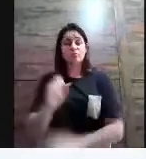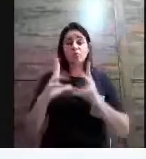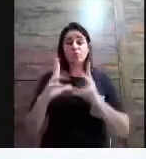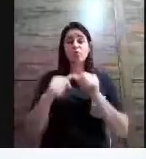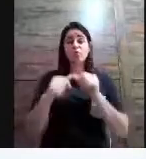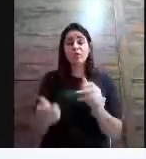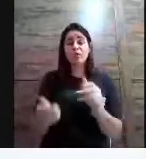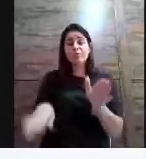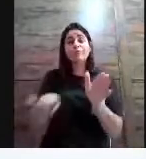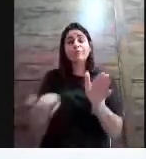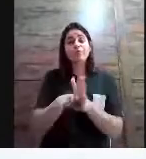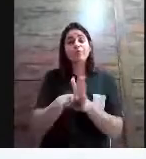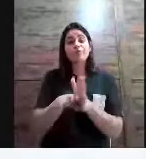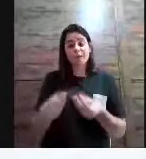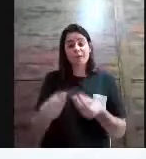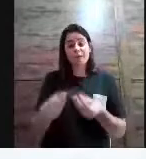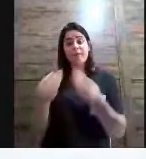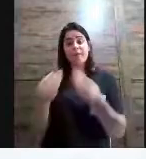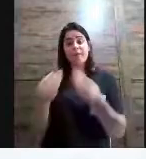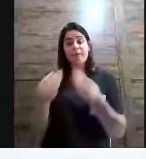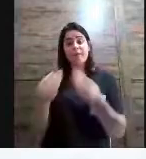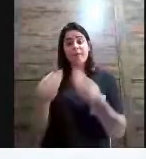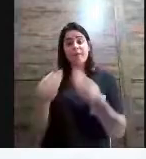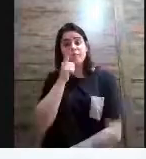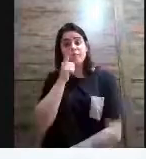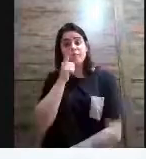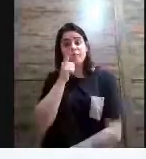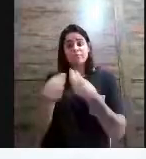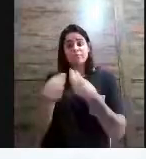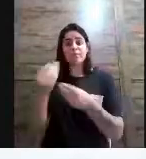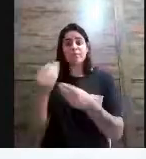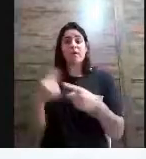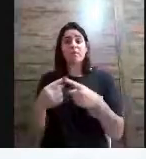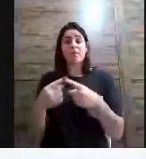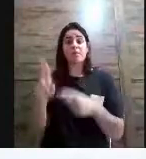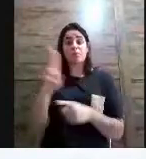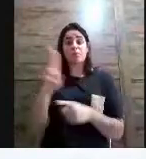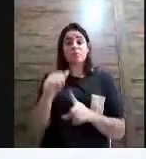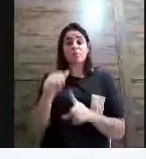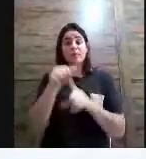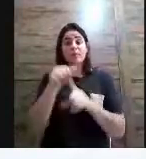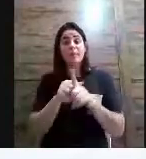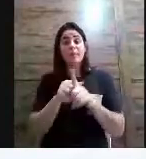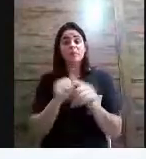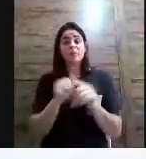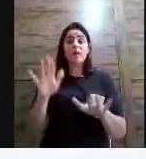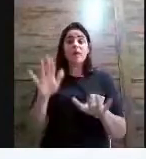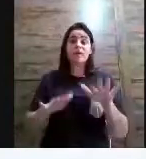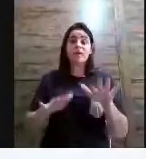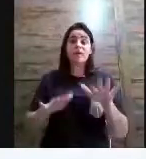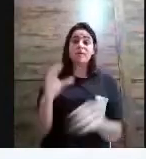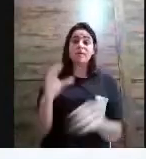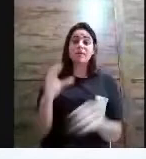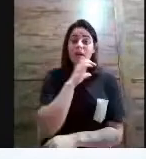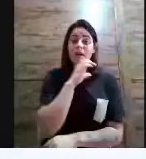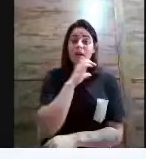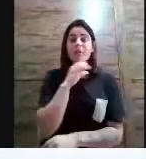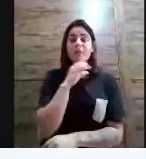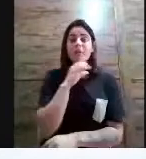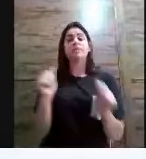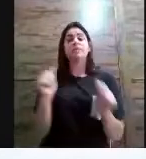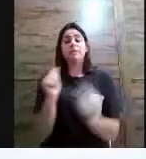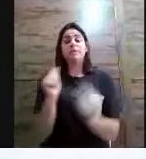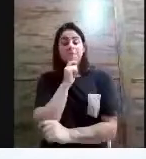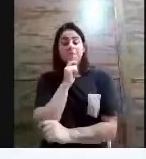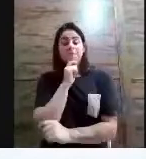ser conservadas a uma determinada temperatura. Nós temos uma rede excelente, não só dentro do Ministério,